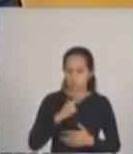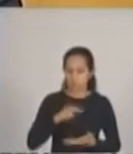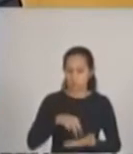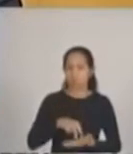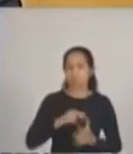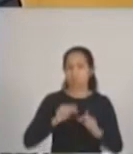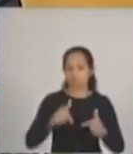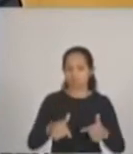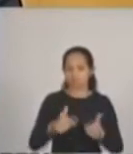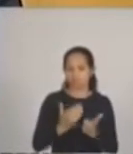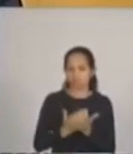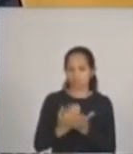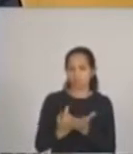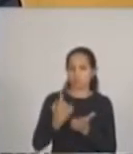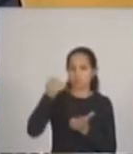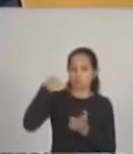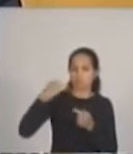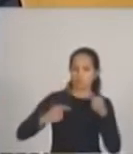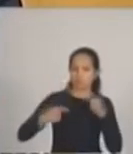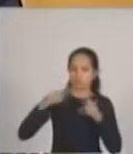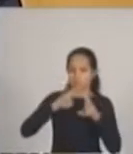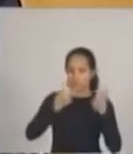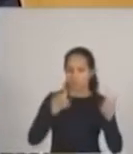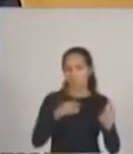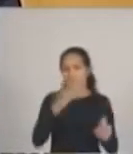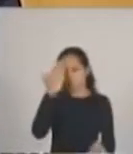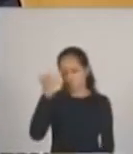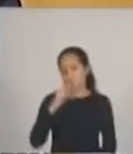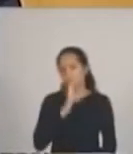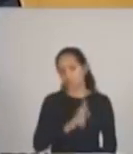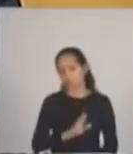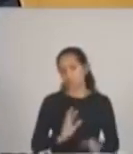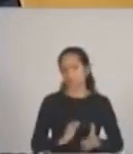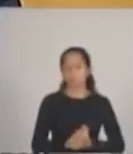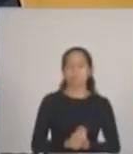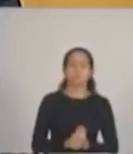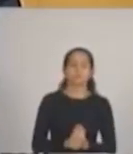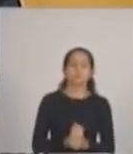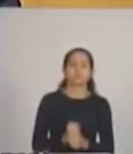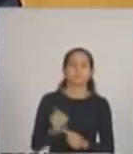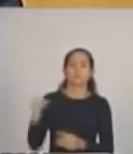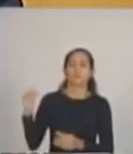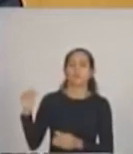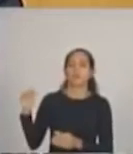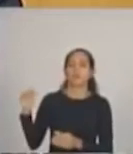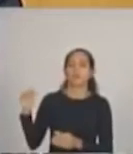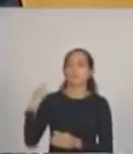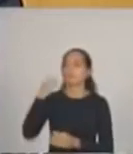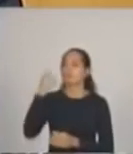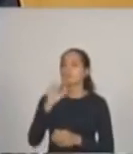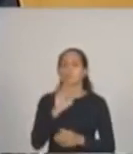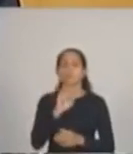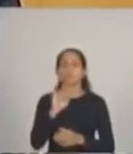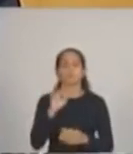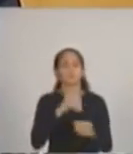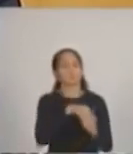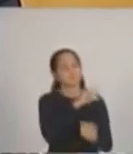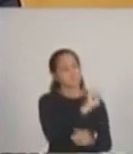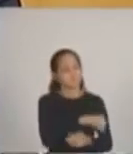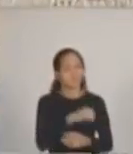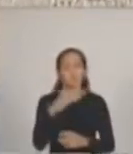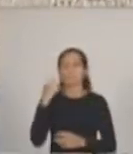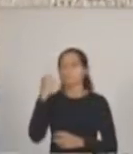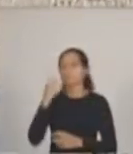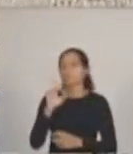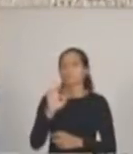desde o início do debate dessa matéria. Deputado Freitas. Deputado Freitas, vota sim, senhor presidente. Vota sim. Deputado Fabrício Gandini. Voto